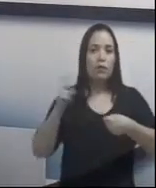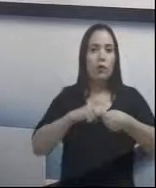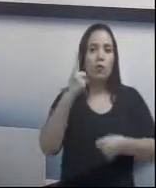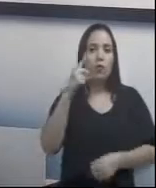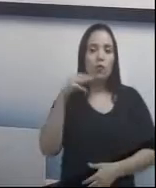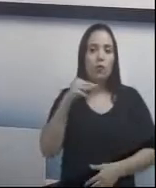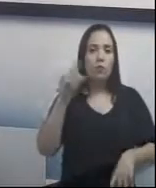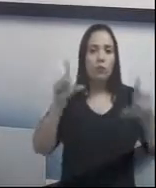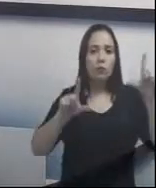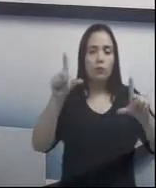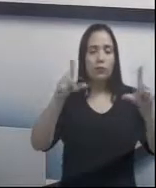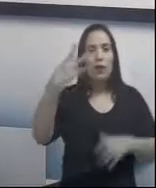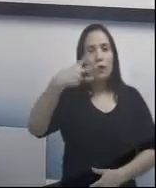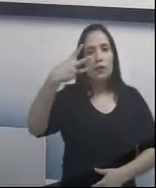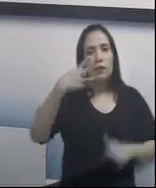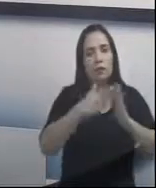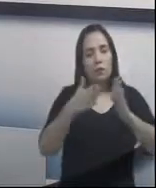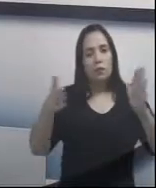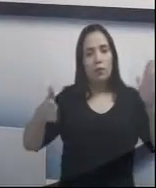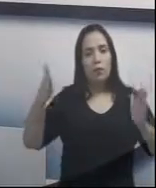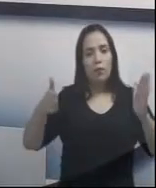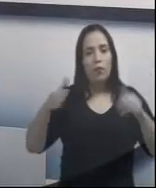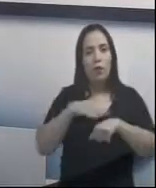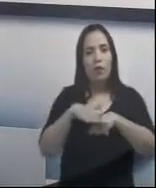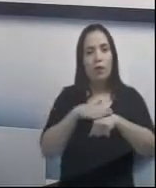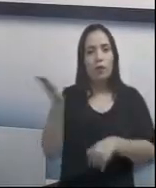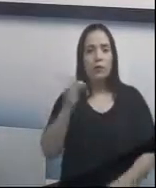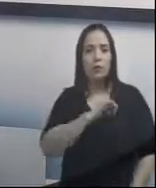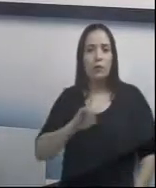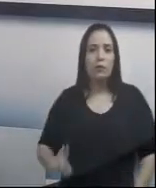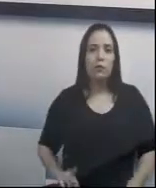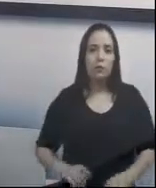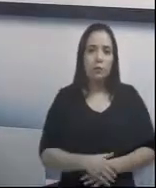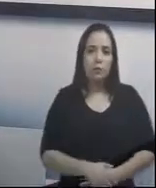para o terceiro. Volto com o terceiro e último bloco, conversando com o deputado Mário Hélio.